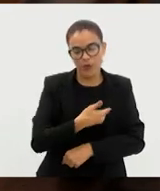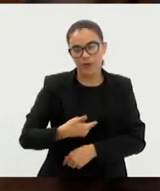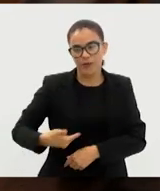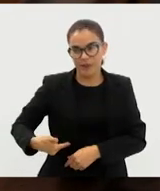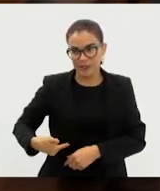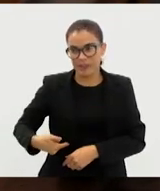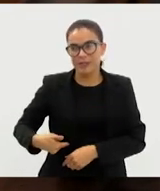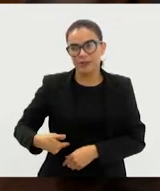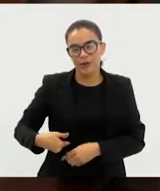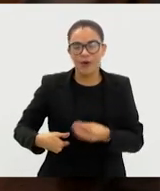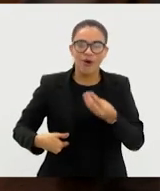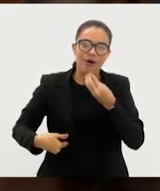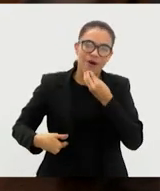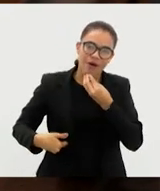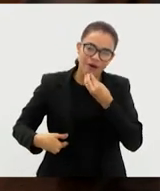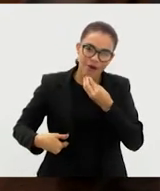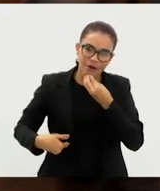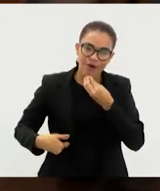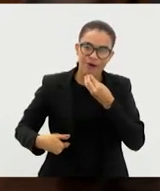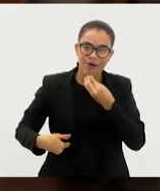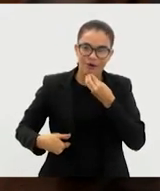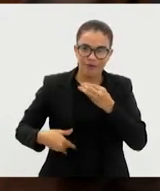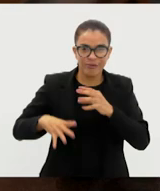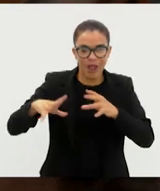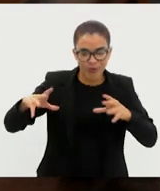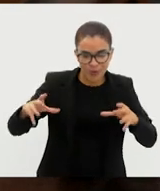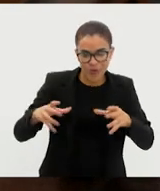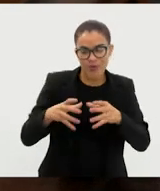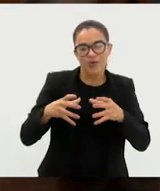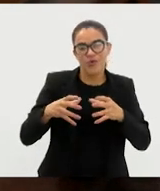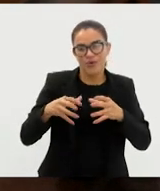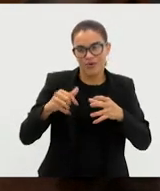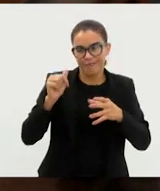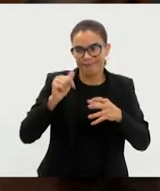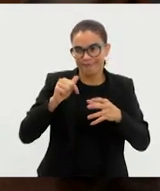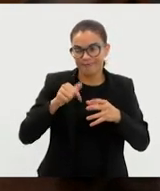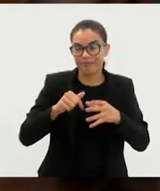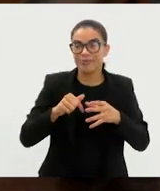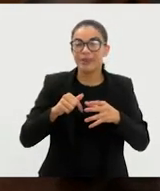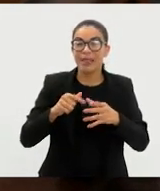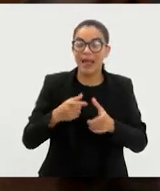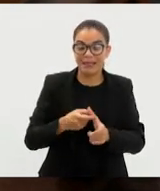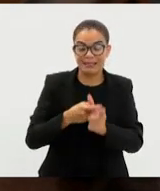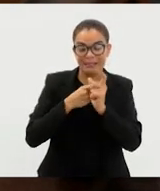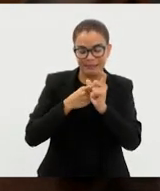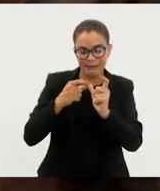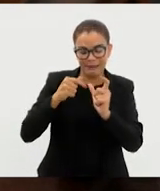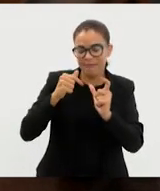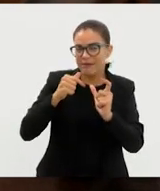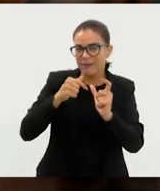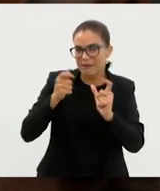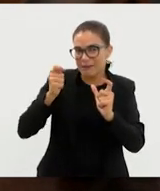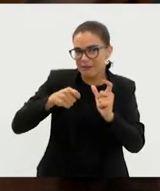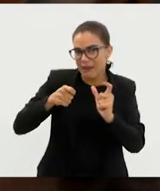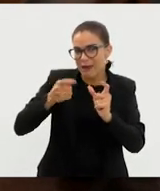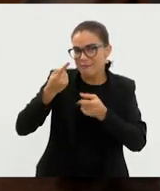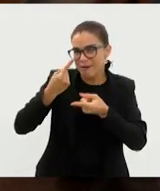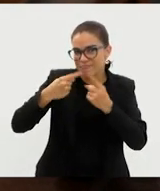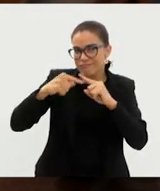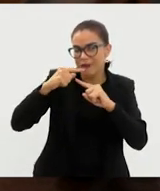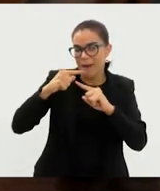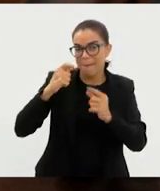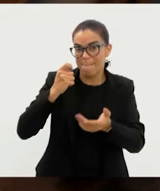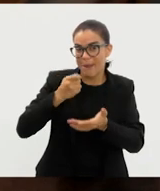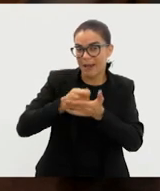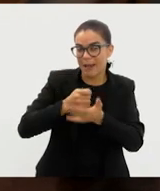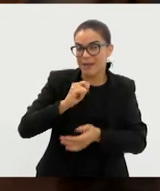evidentemente, está no bojo dessa história, de que essa dívida só pode ser corrigida pelo IPCA